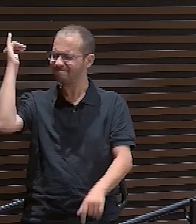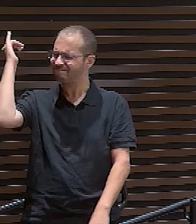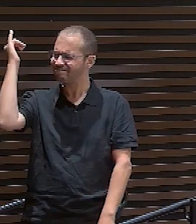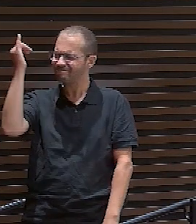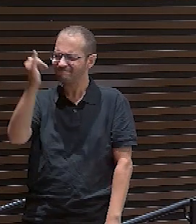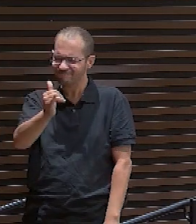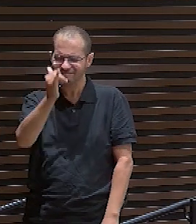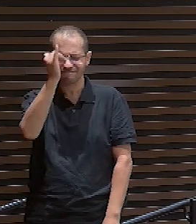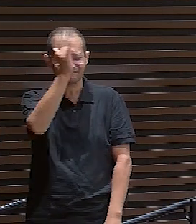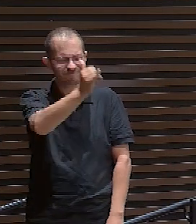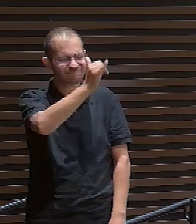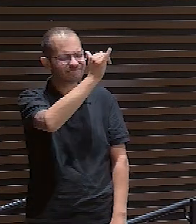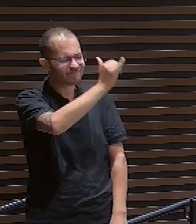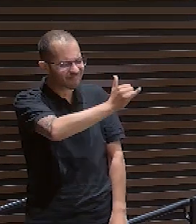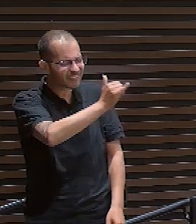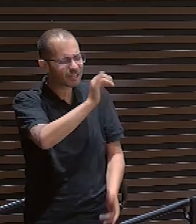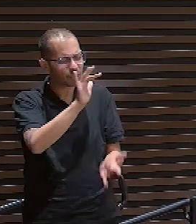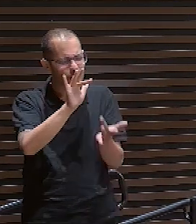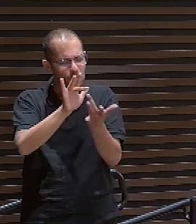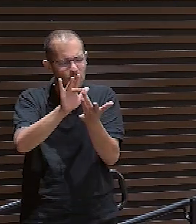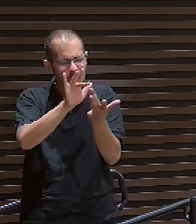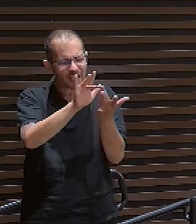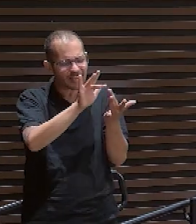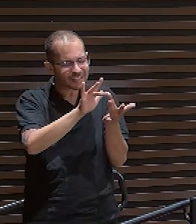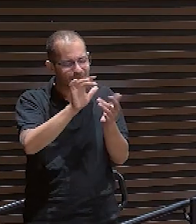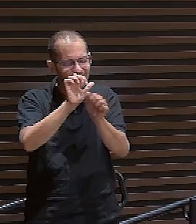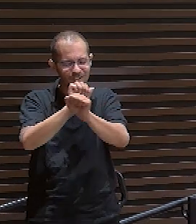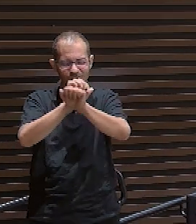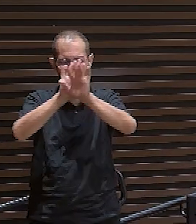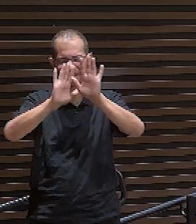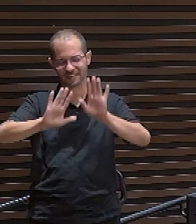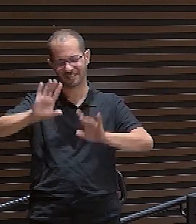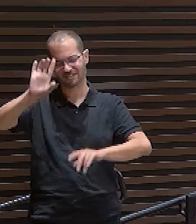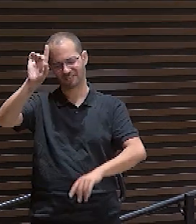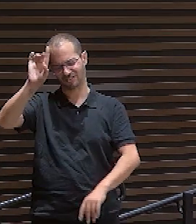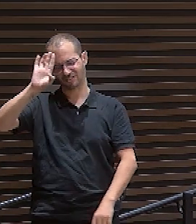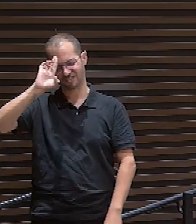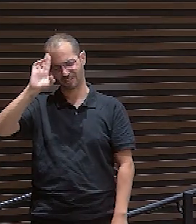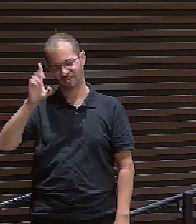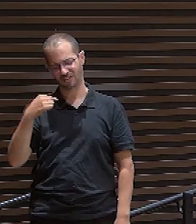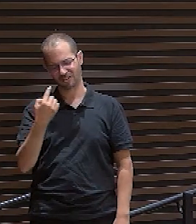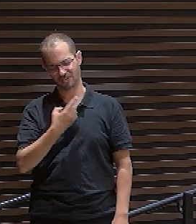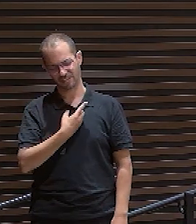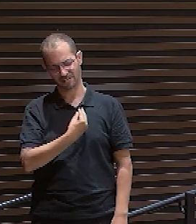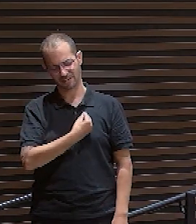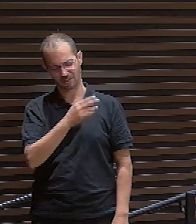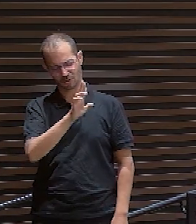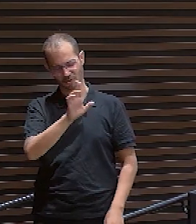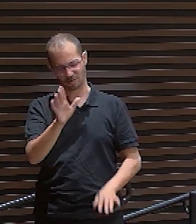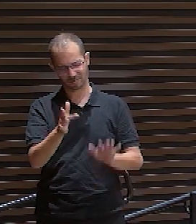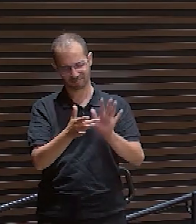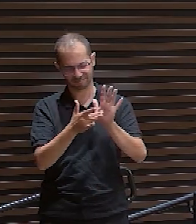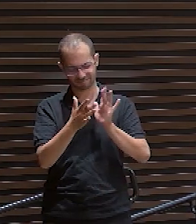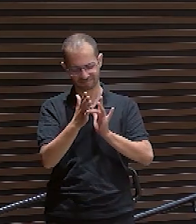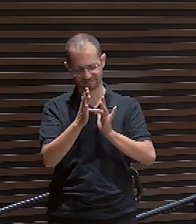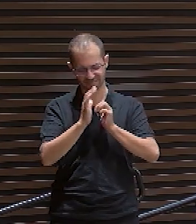para a glorificação dEle, o Senhor das nossas vidas, no nome de Jesus.